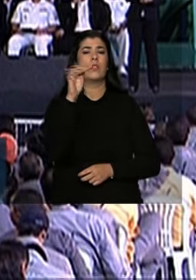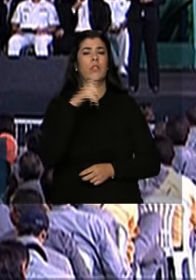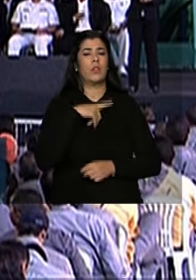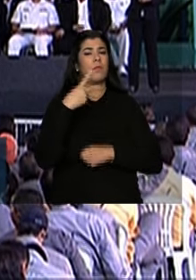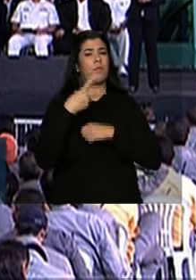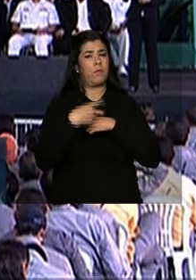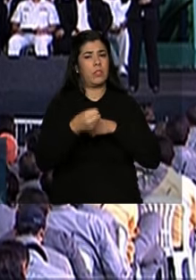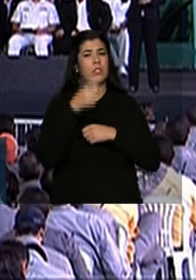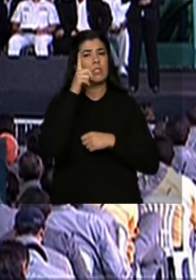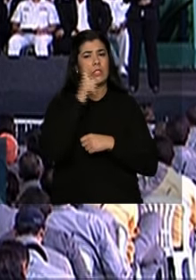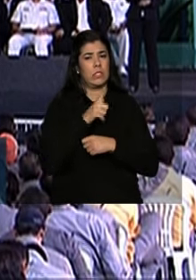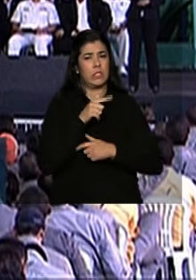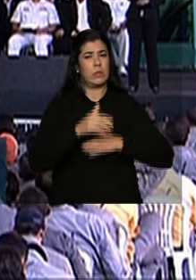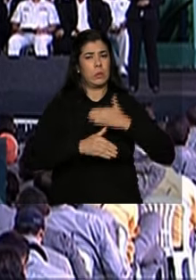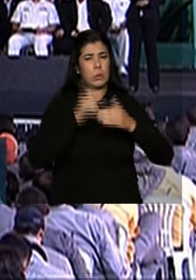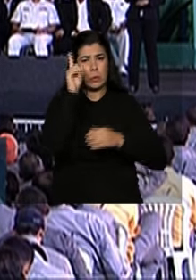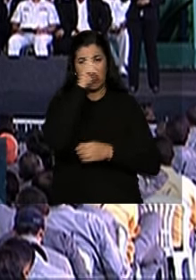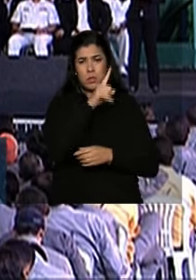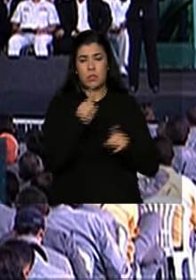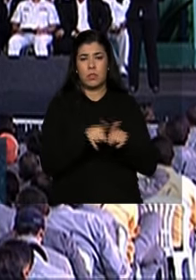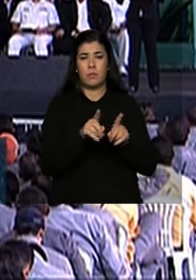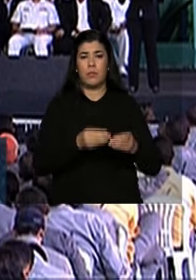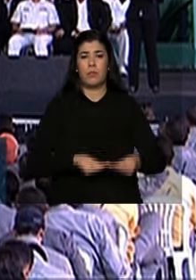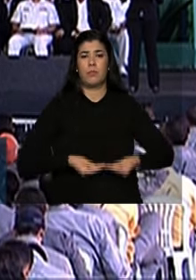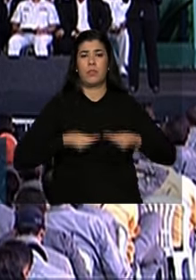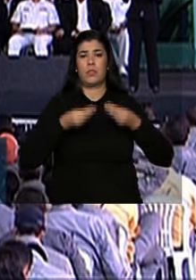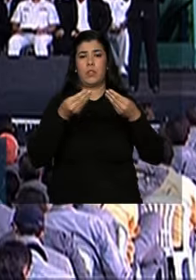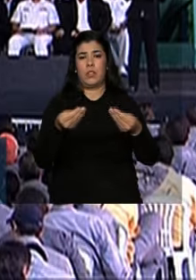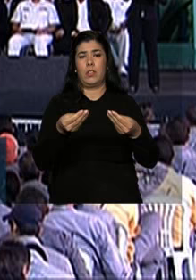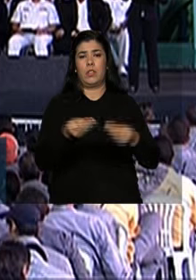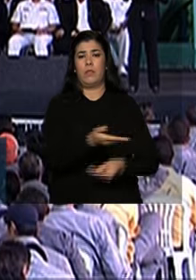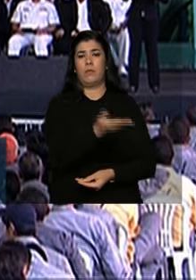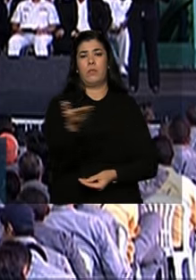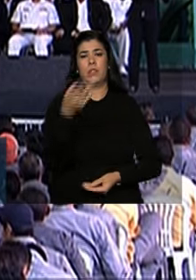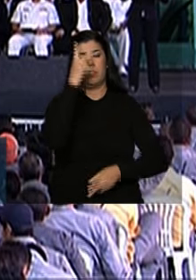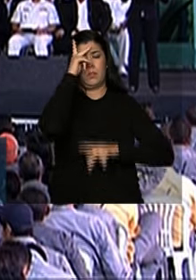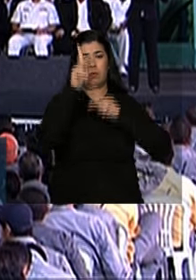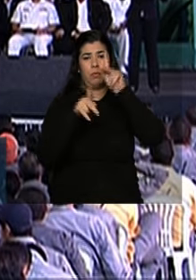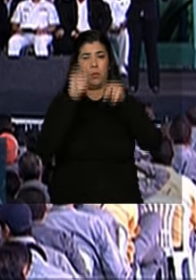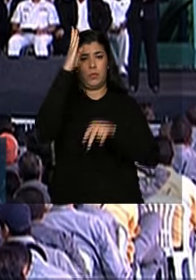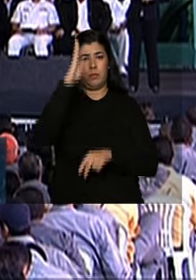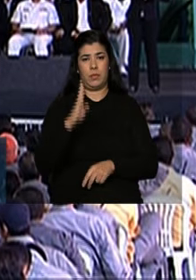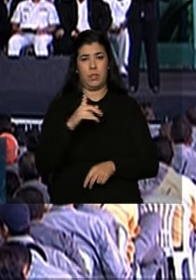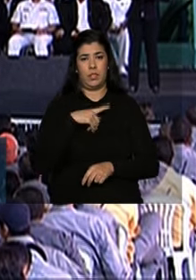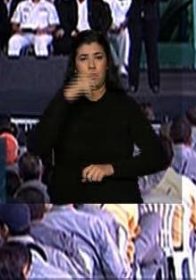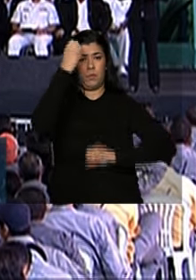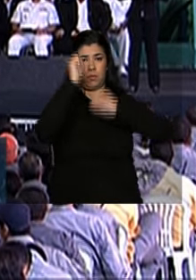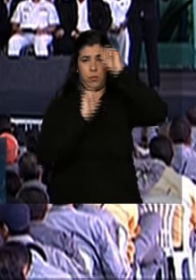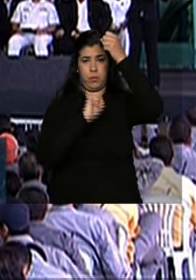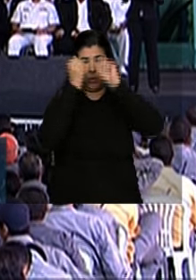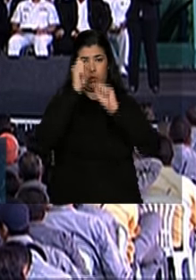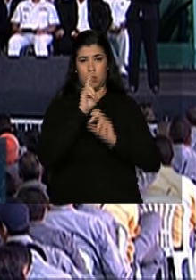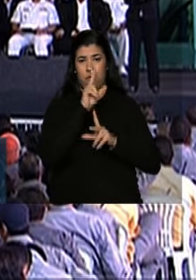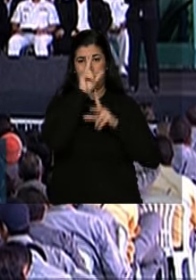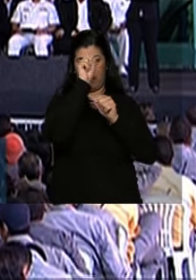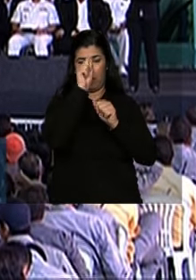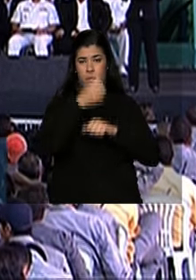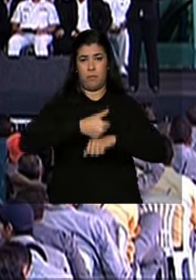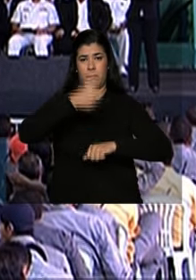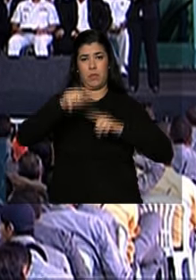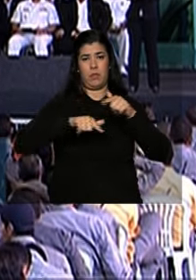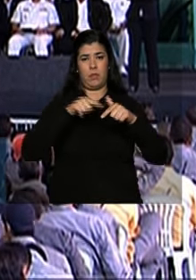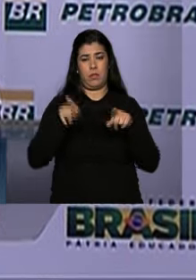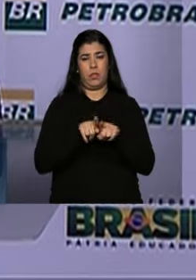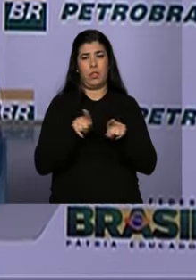venceremos os desafios e entregaremos ao povo brasileiro uma indústria mais forte, empregos